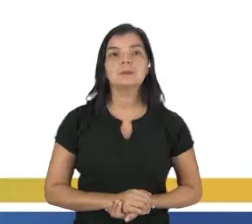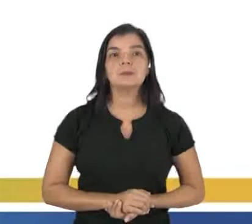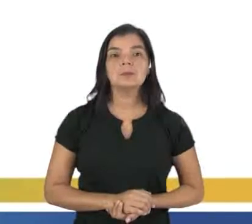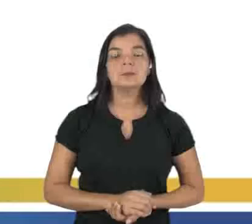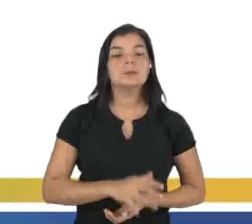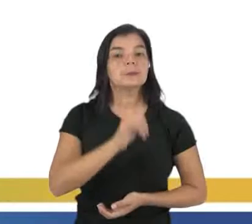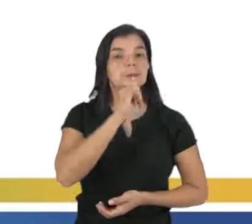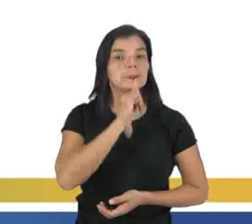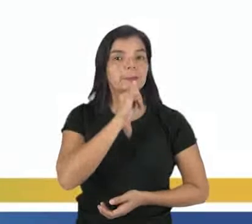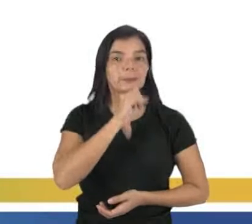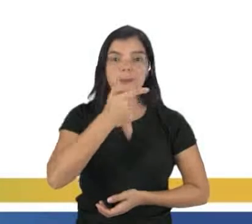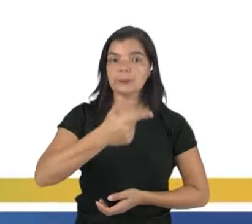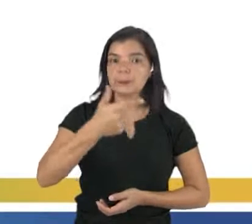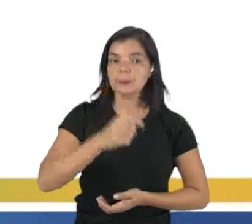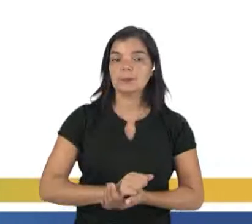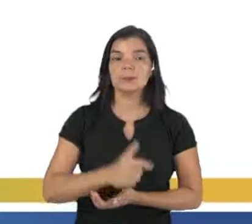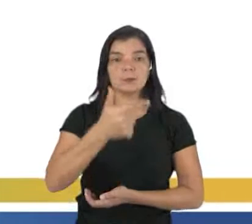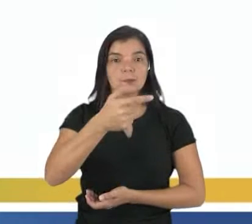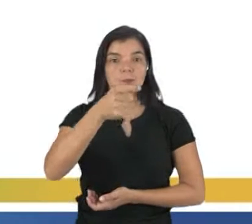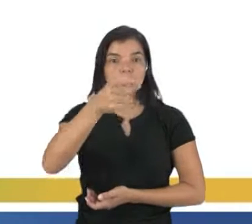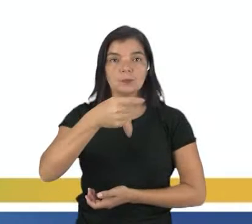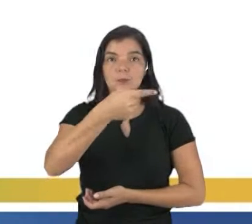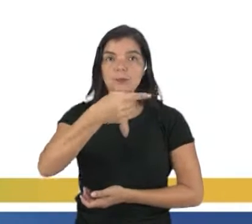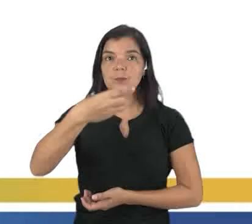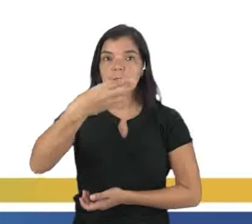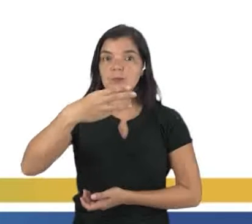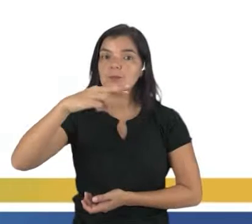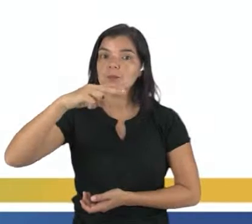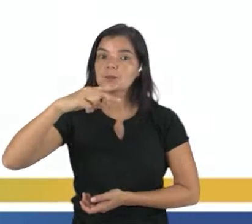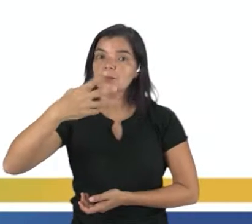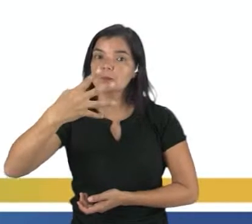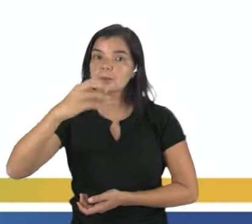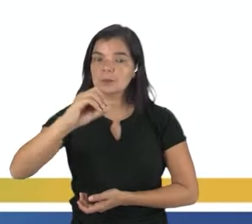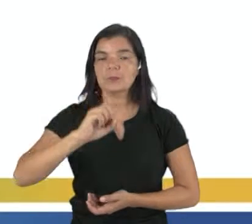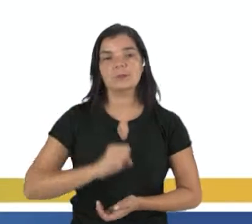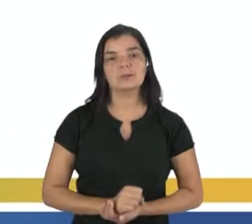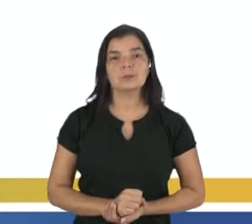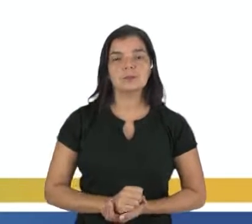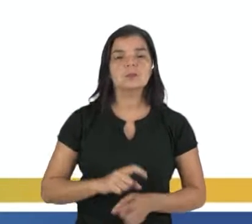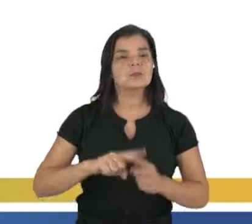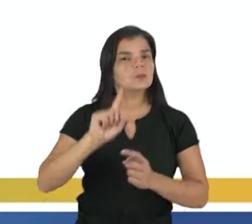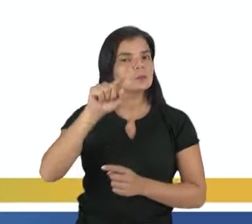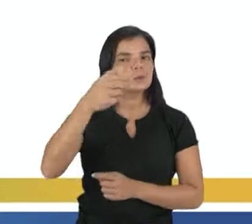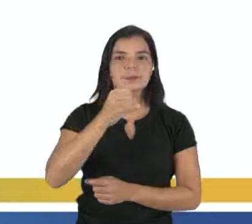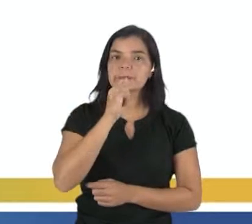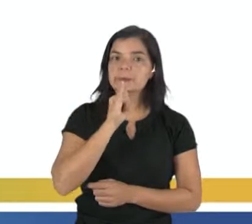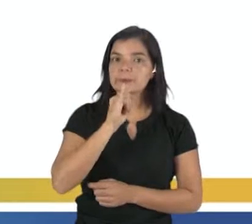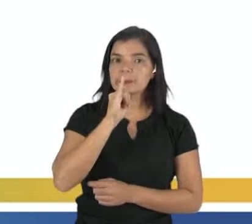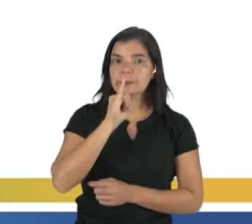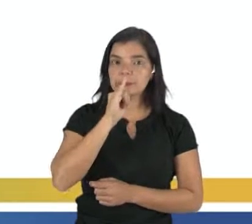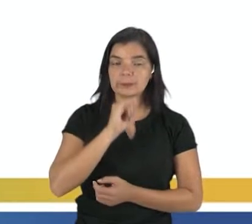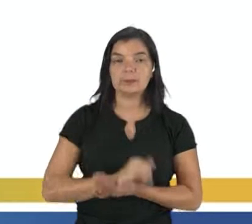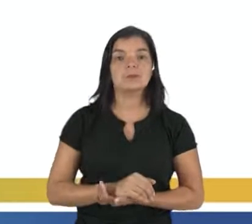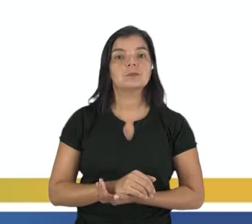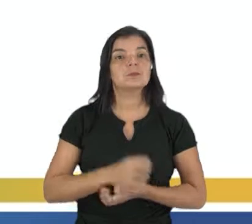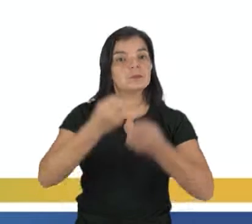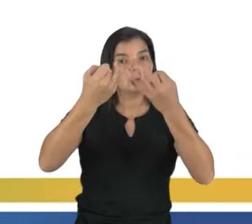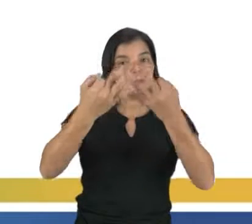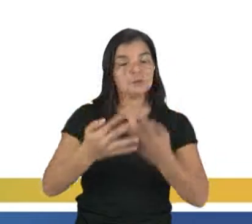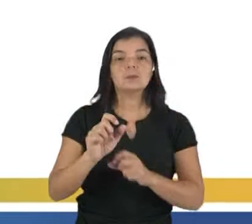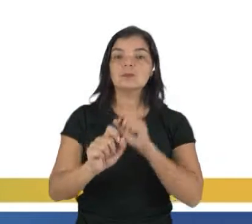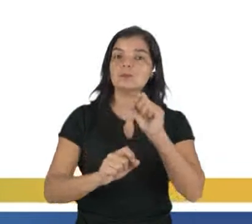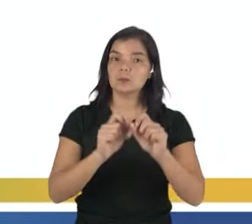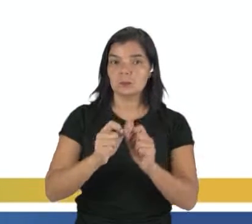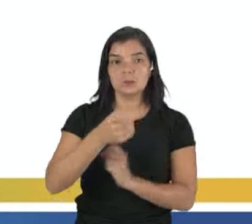segundo exemplo 2 x - 3 = 48 um outro exemplo de equação tá me dizendo o seguinte